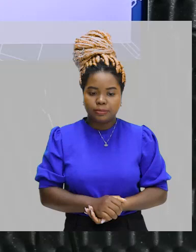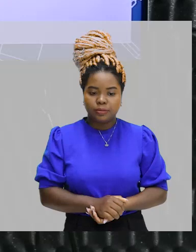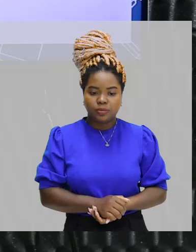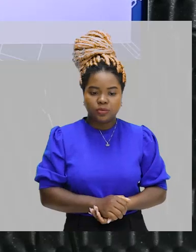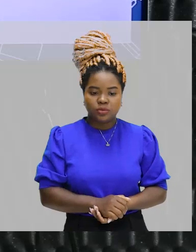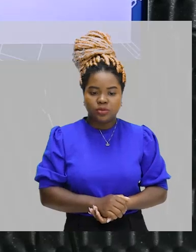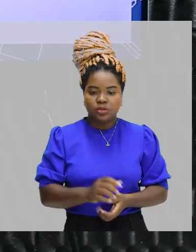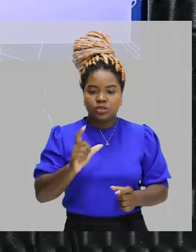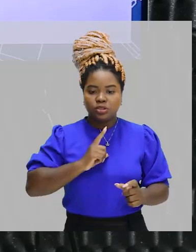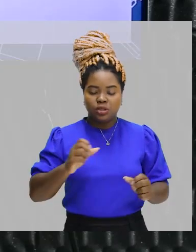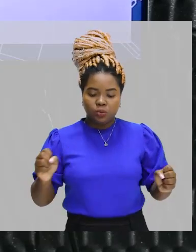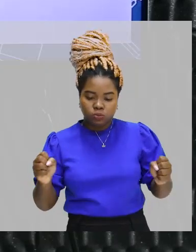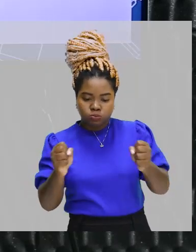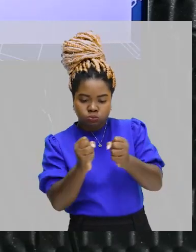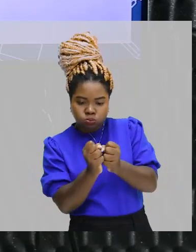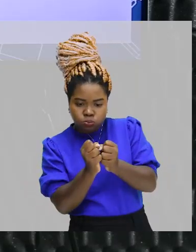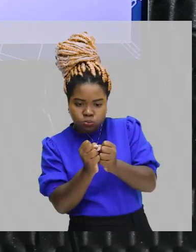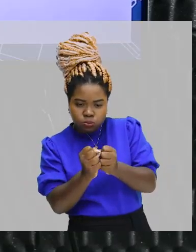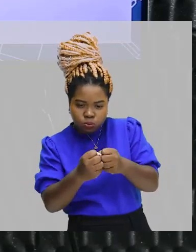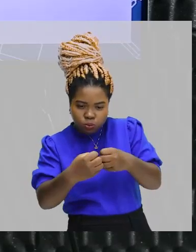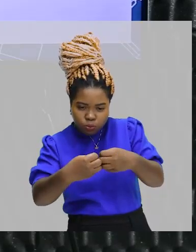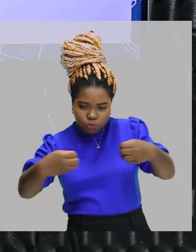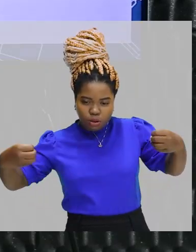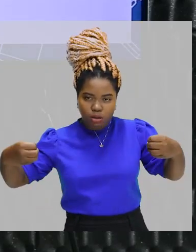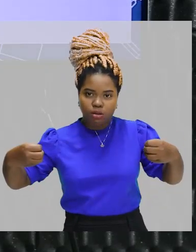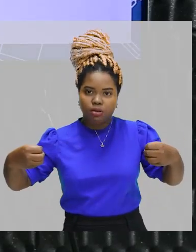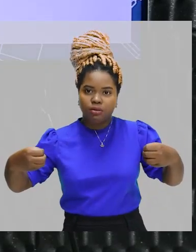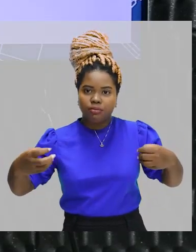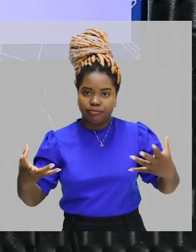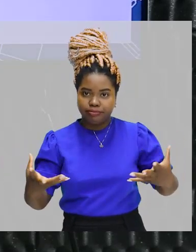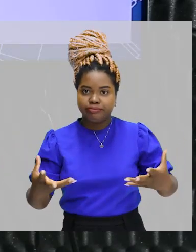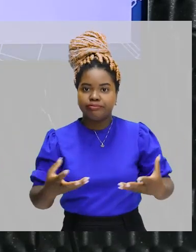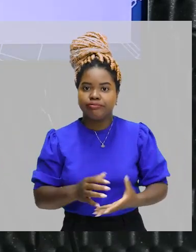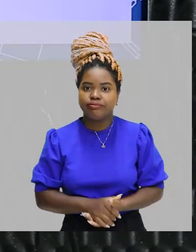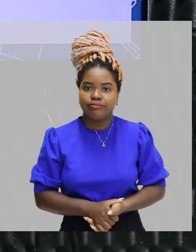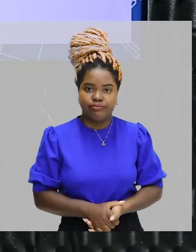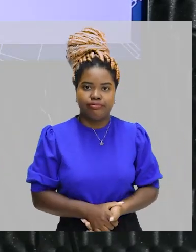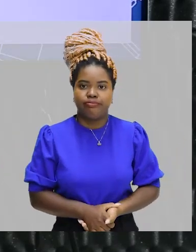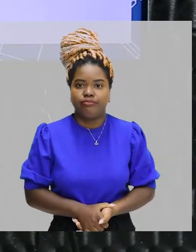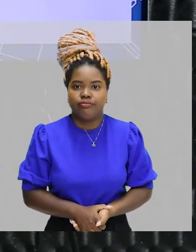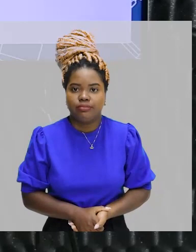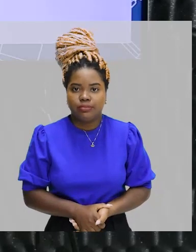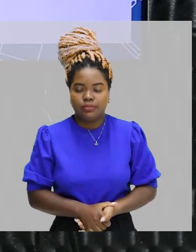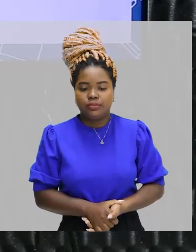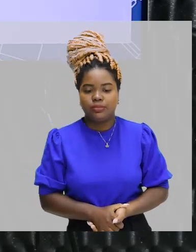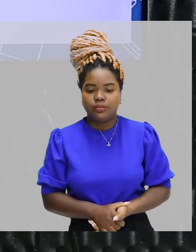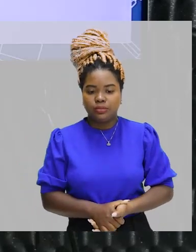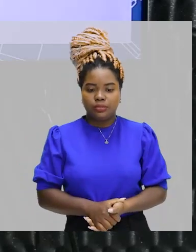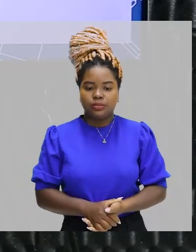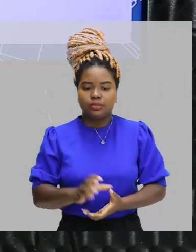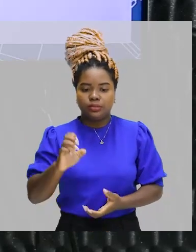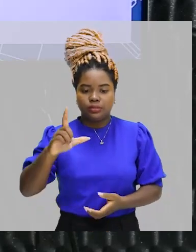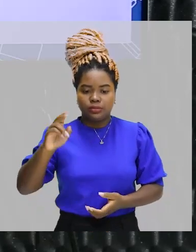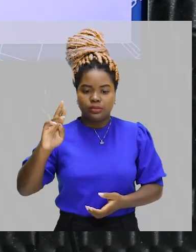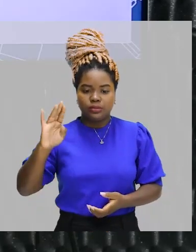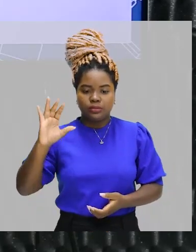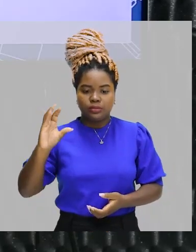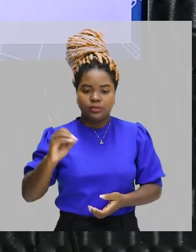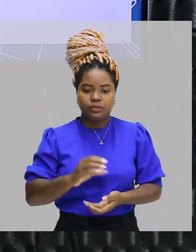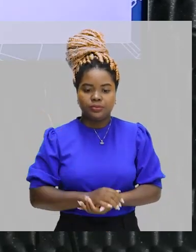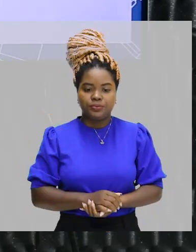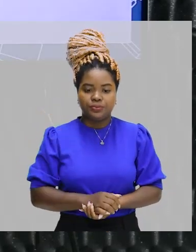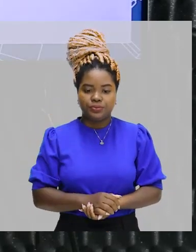de atração ou de repulsão entre as cargas elétricas, certo? Então, entre as cargas elétricas e os corpos eletrizados, não é